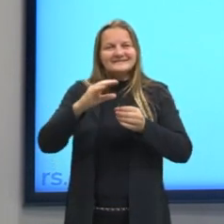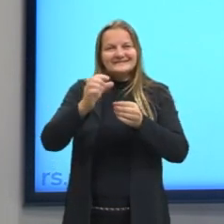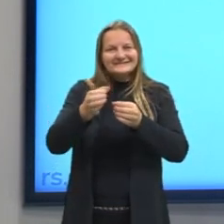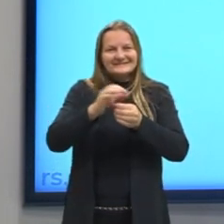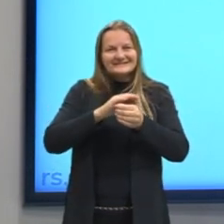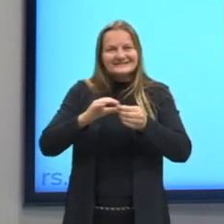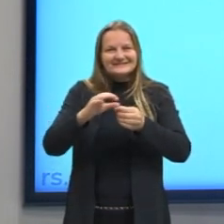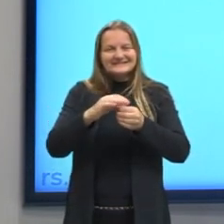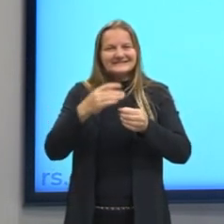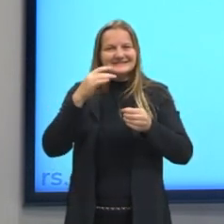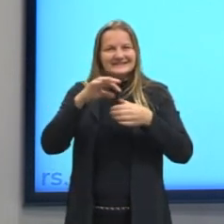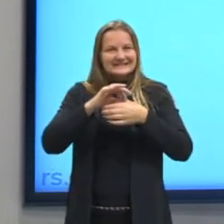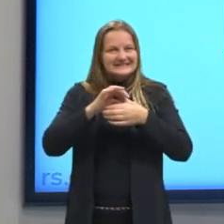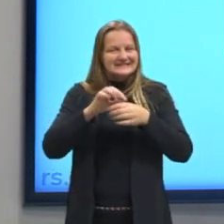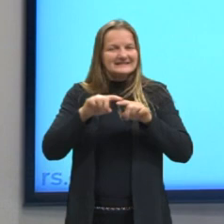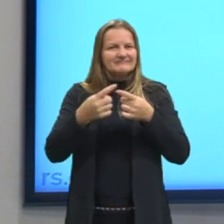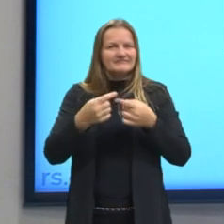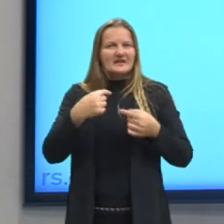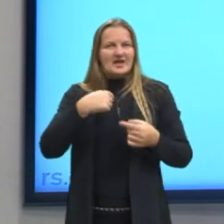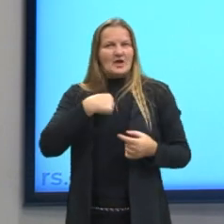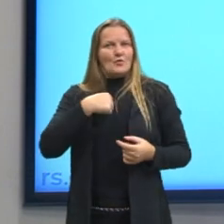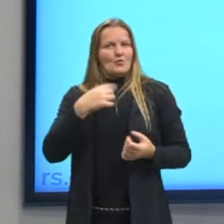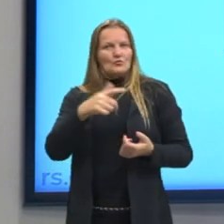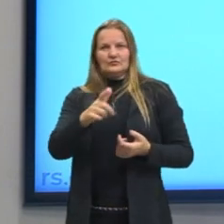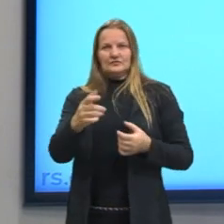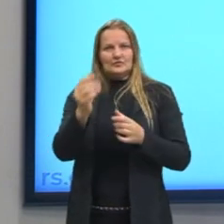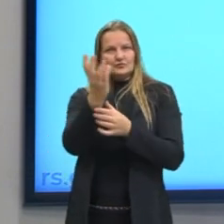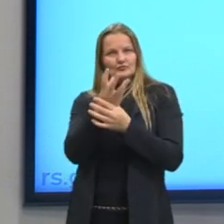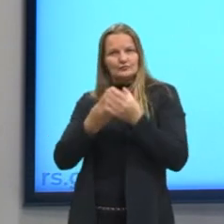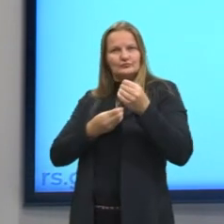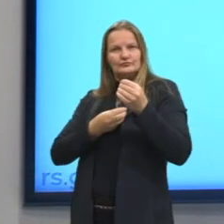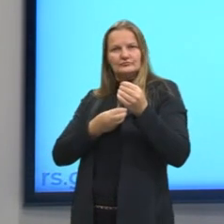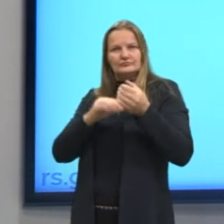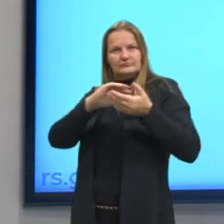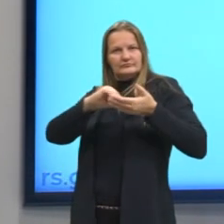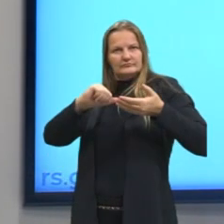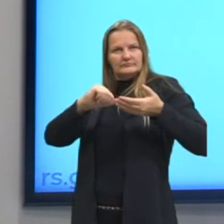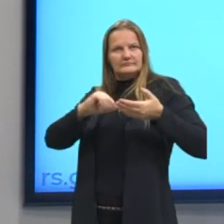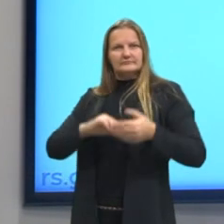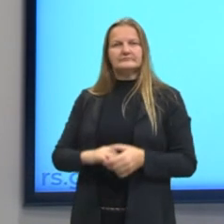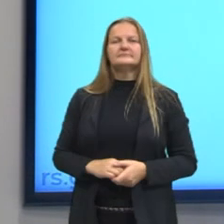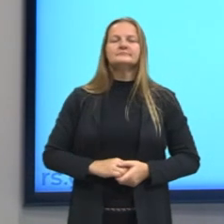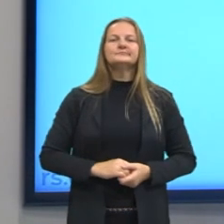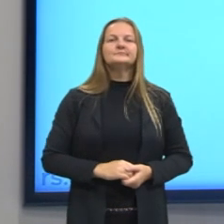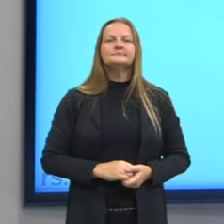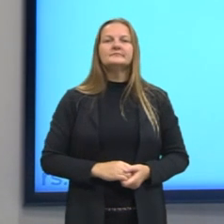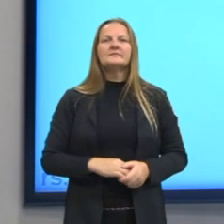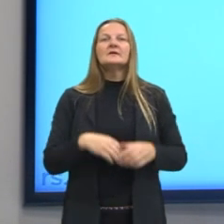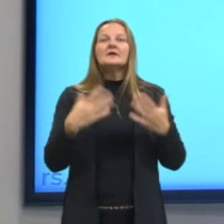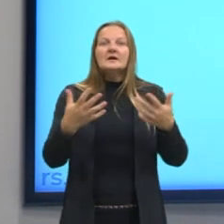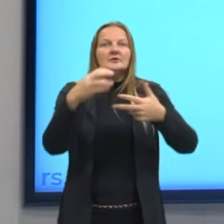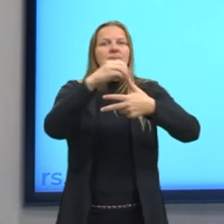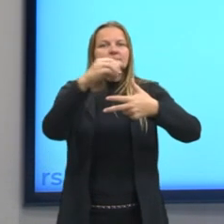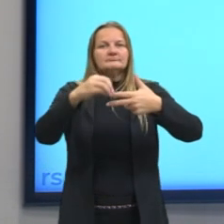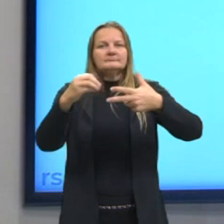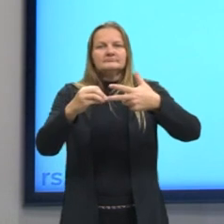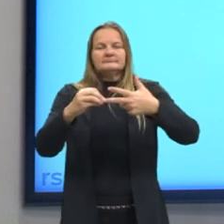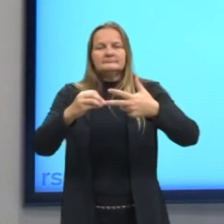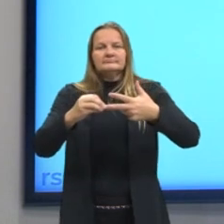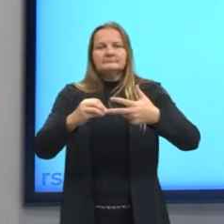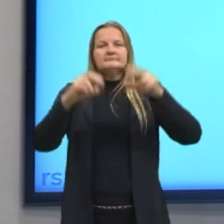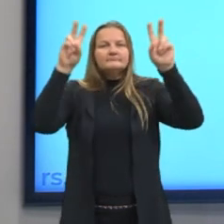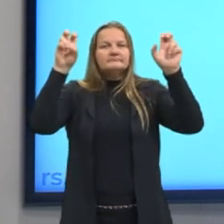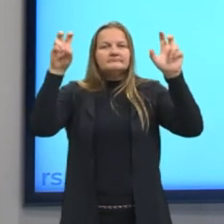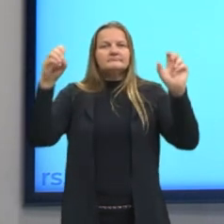meu pronome eu que vai ser uma missão de sujeito e vamos por uma questão de Janeiro e